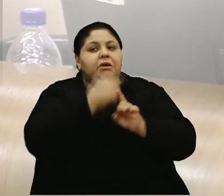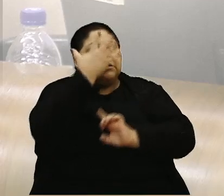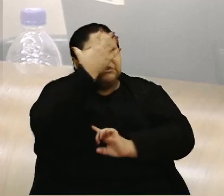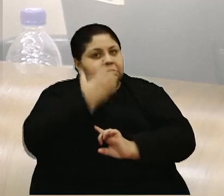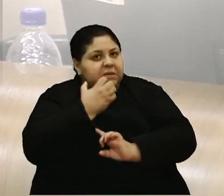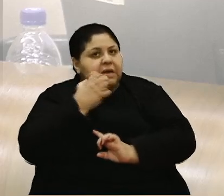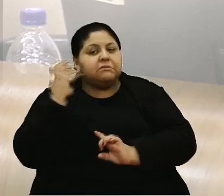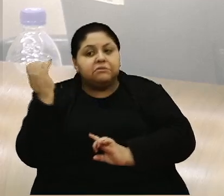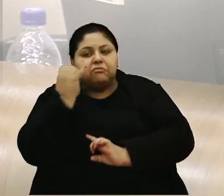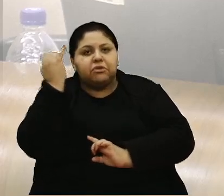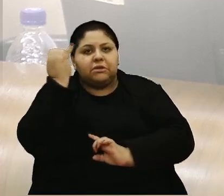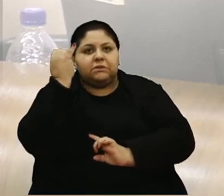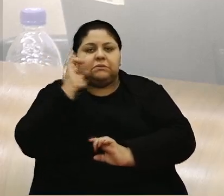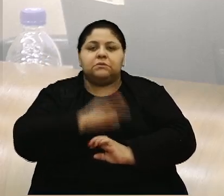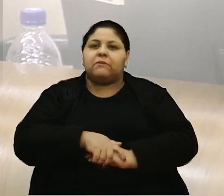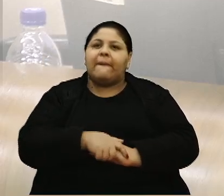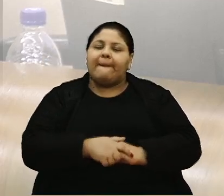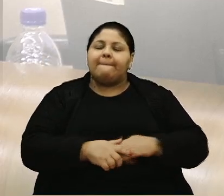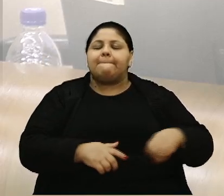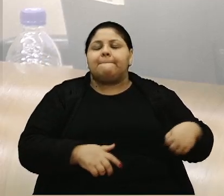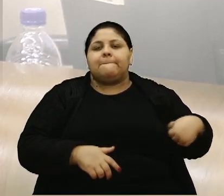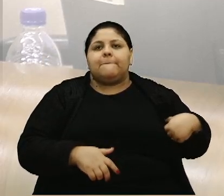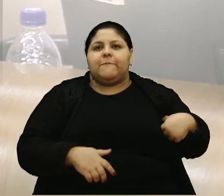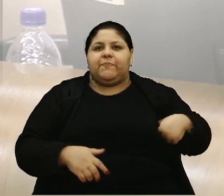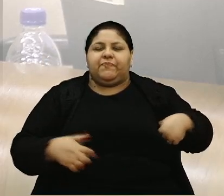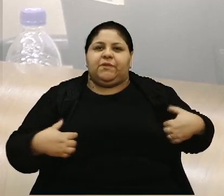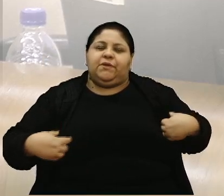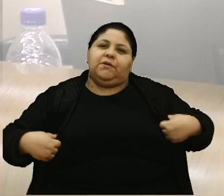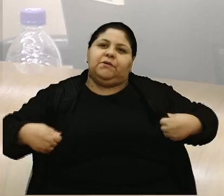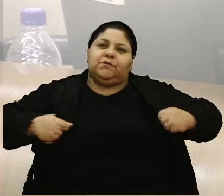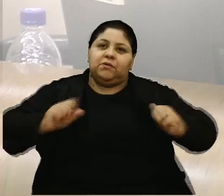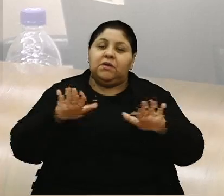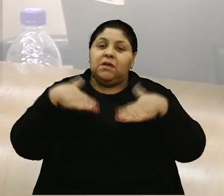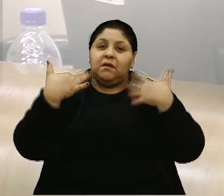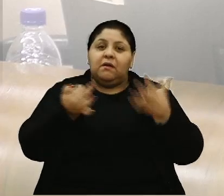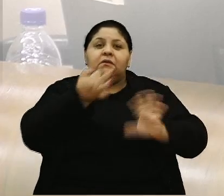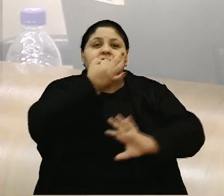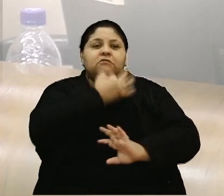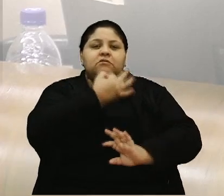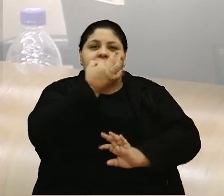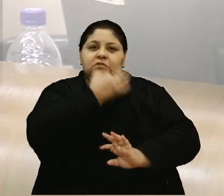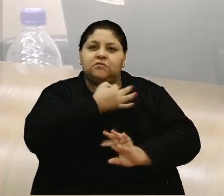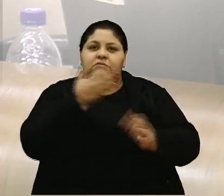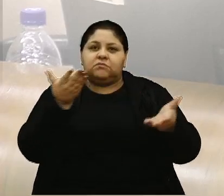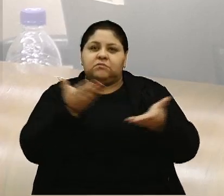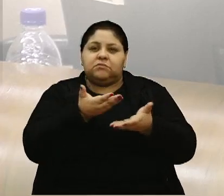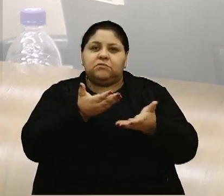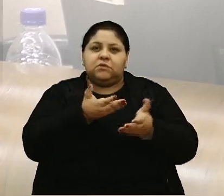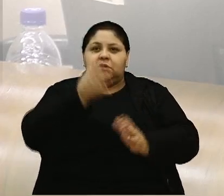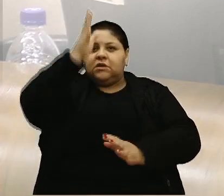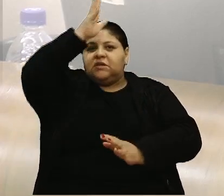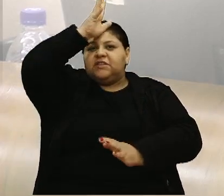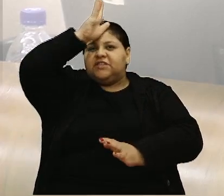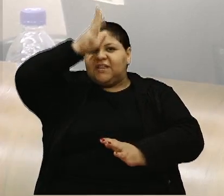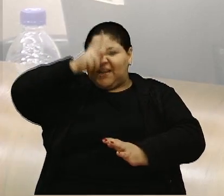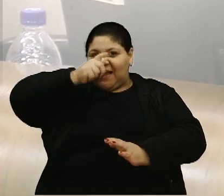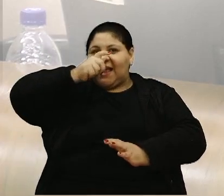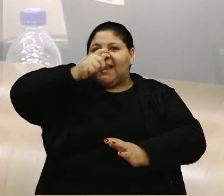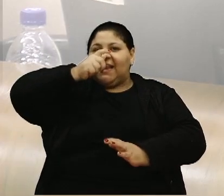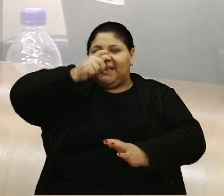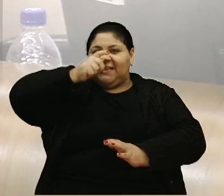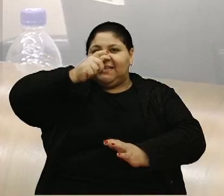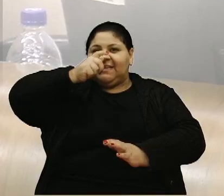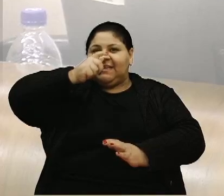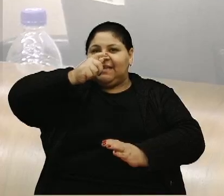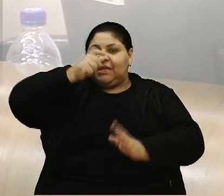muito importantes. Então, Caxias do Sul tem lá já o Galeto Primo Canto como bem de natureza e material, que é